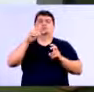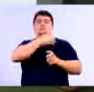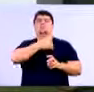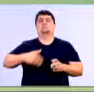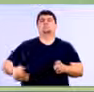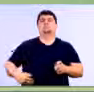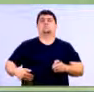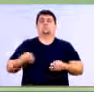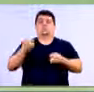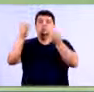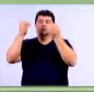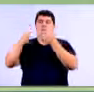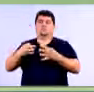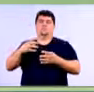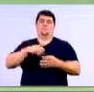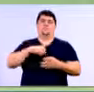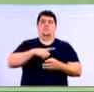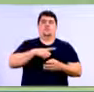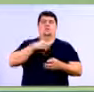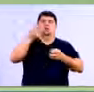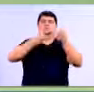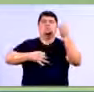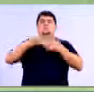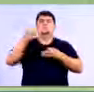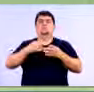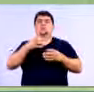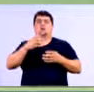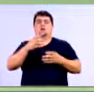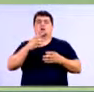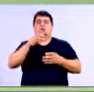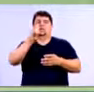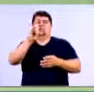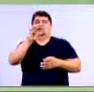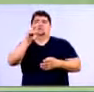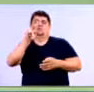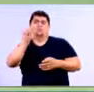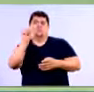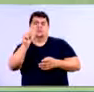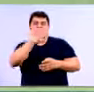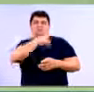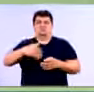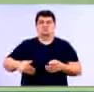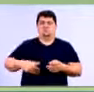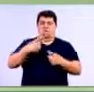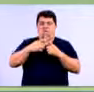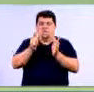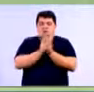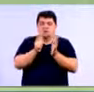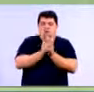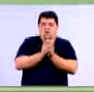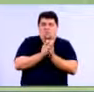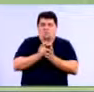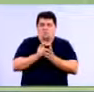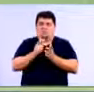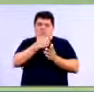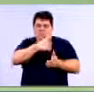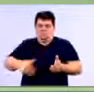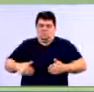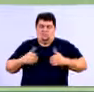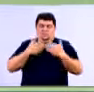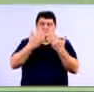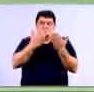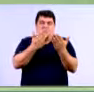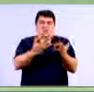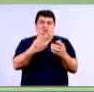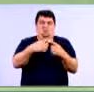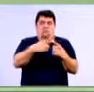queira comentar? Gente, quando a gente fala em títulos da dívida pública, esses são papéis que o governo emite para se financiar. O nosso governo do